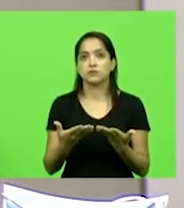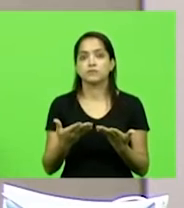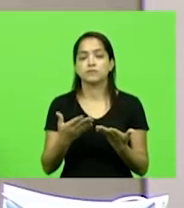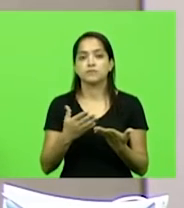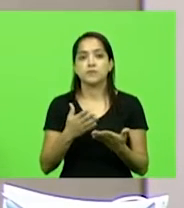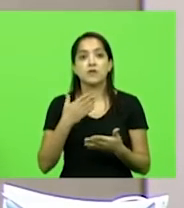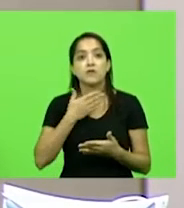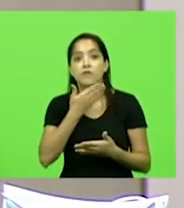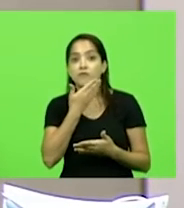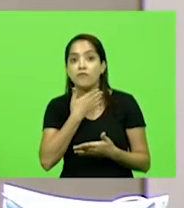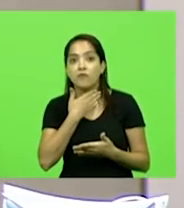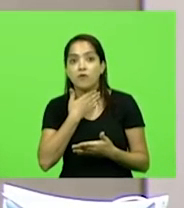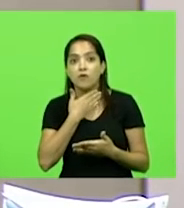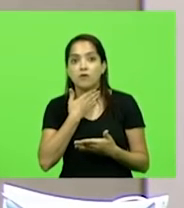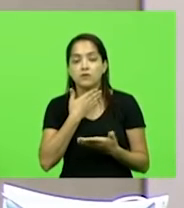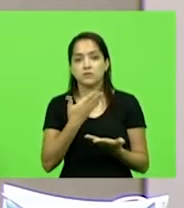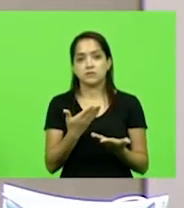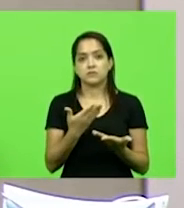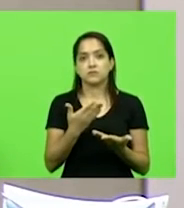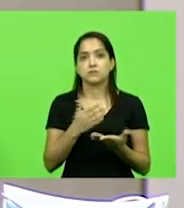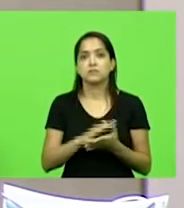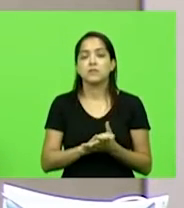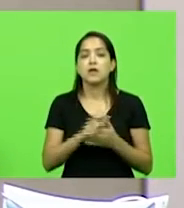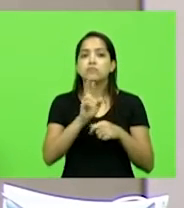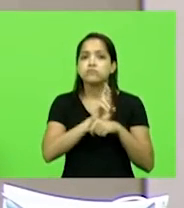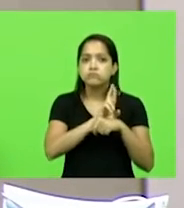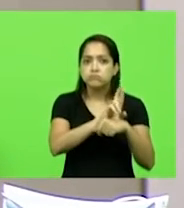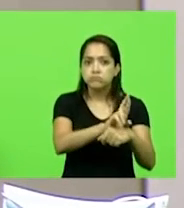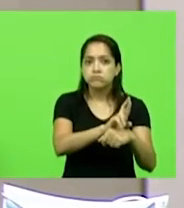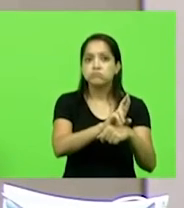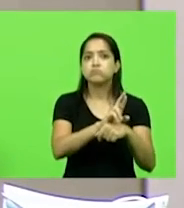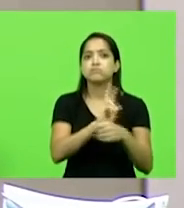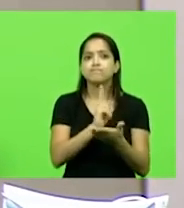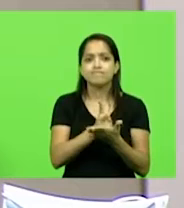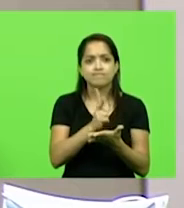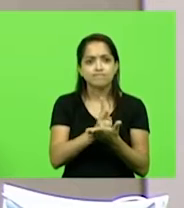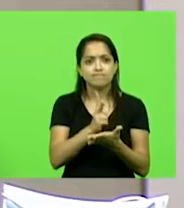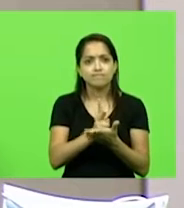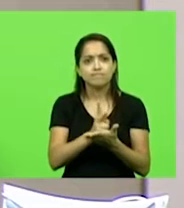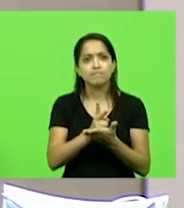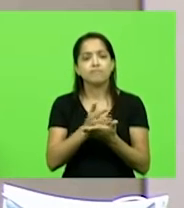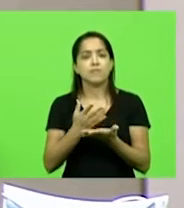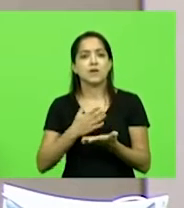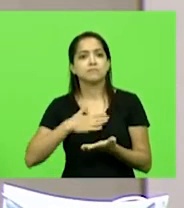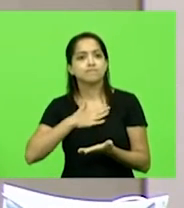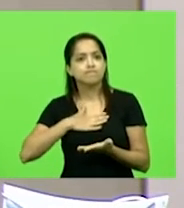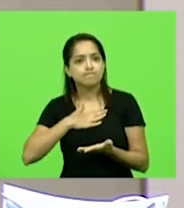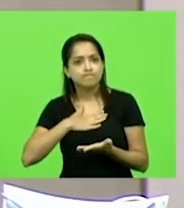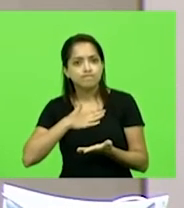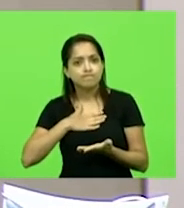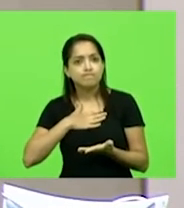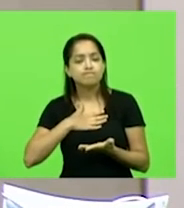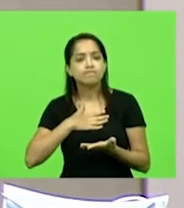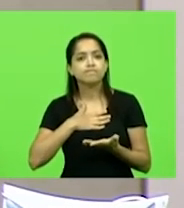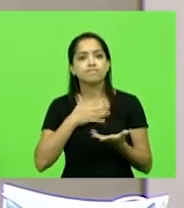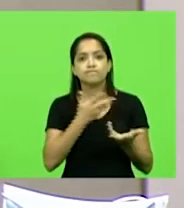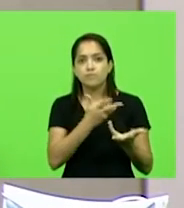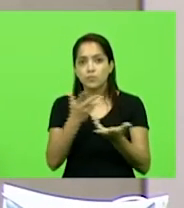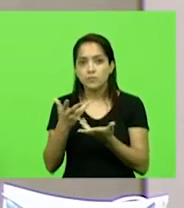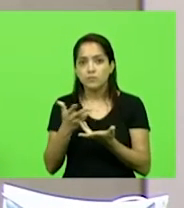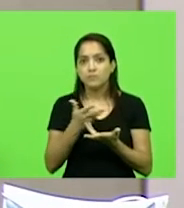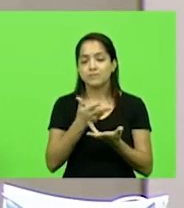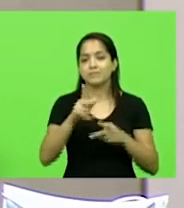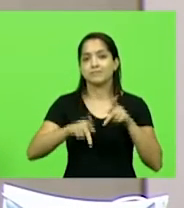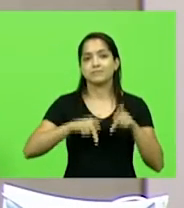ainda durante o pronunciamento o novo presidente também falou como deverá ser o trabalho dele à frente do